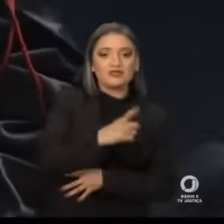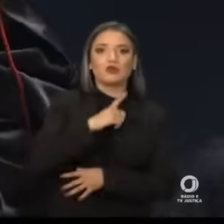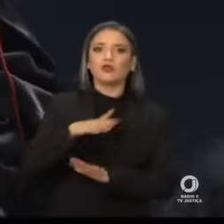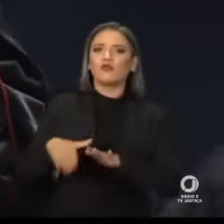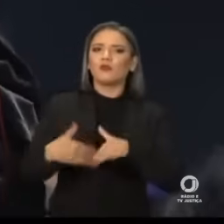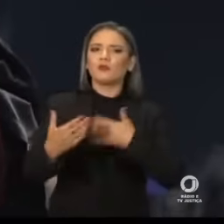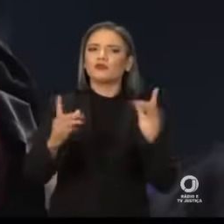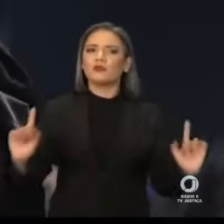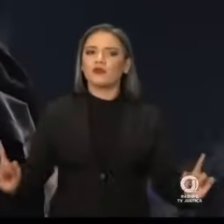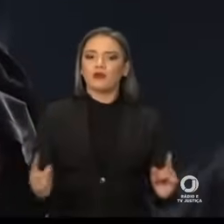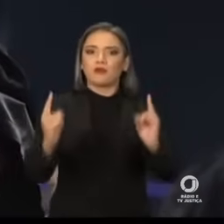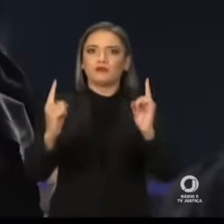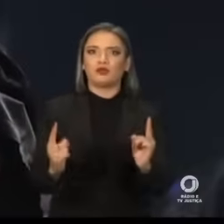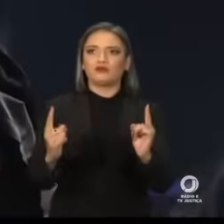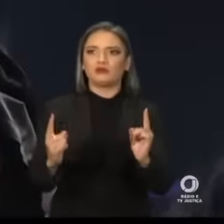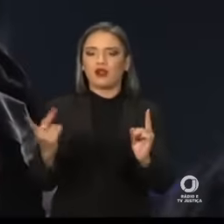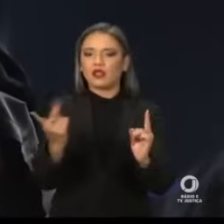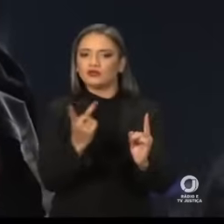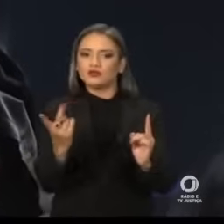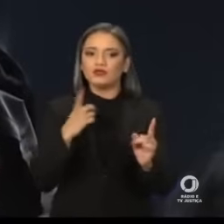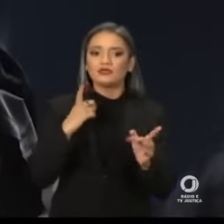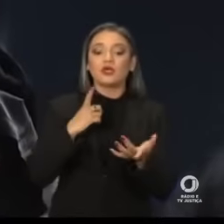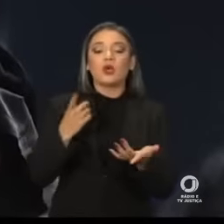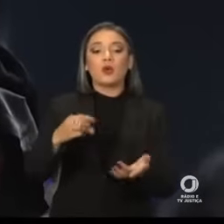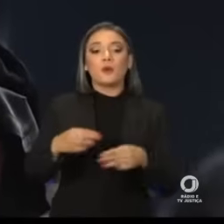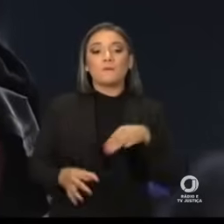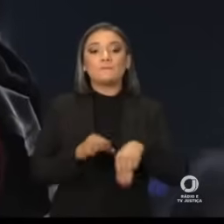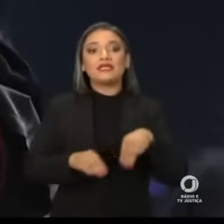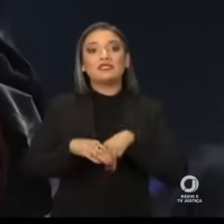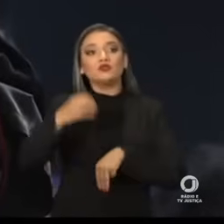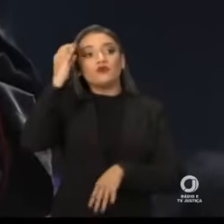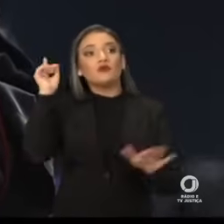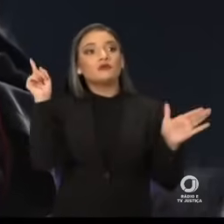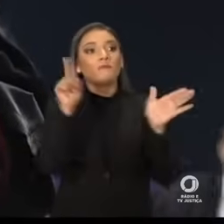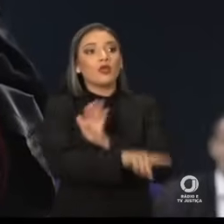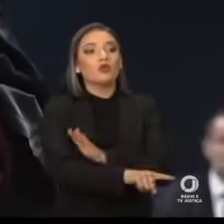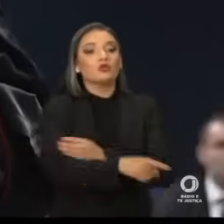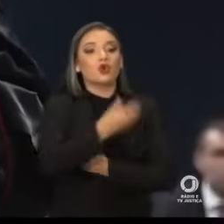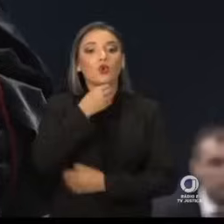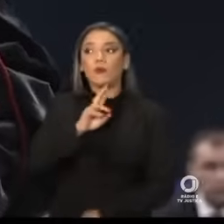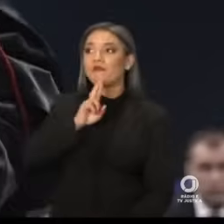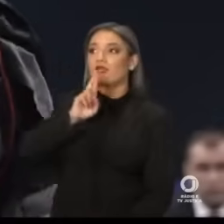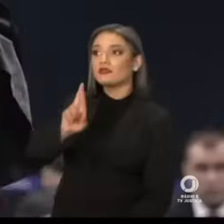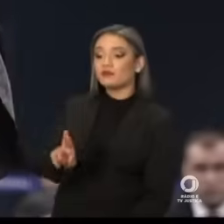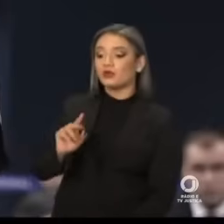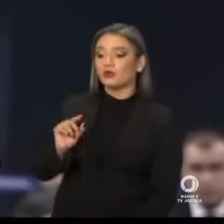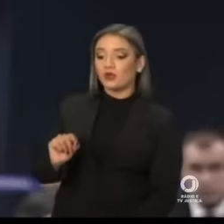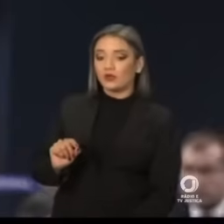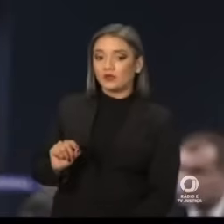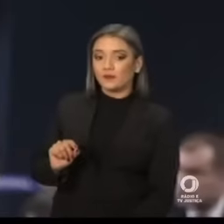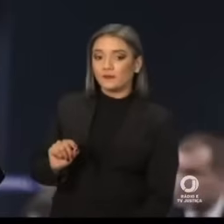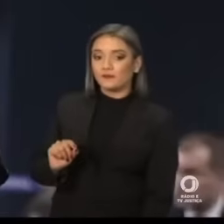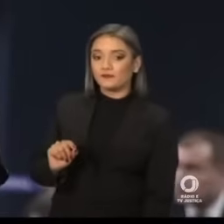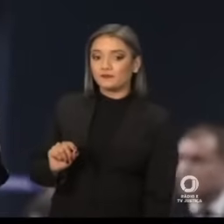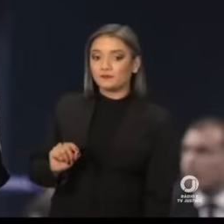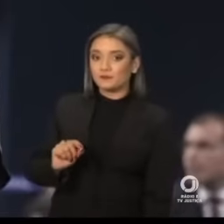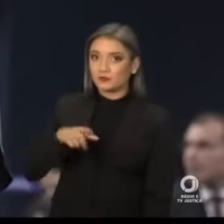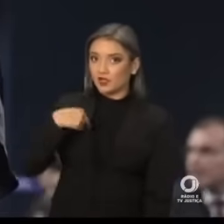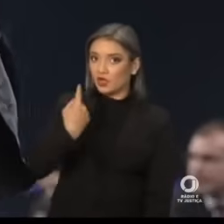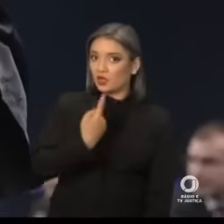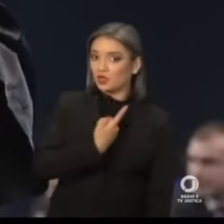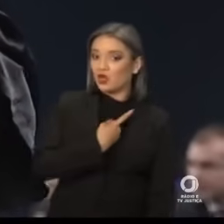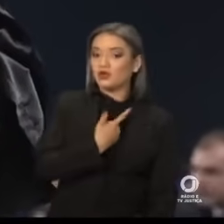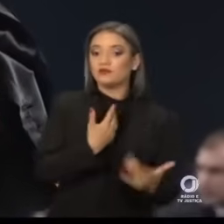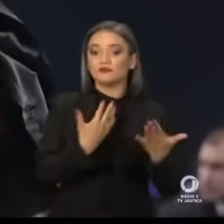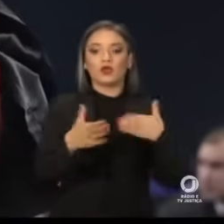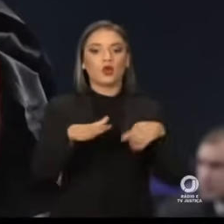acareação, respondendo a uma pergunta do ministro Luiz Fux, diz claramente: nós tivemos aquela conversa